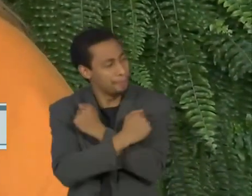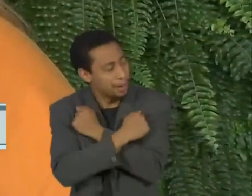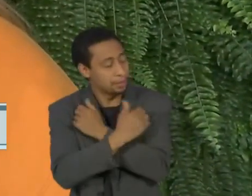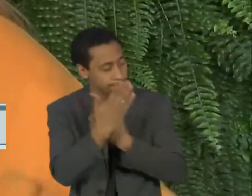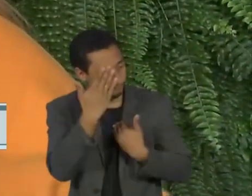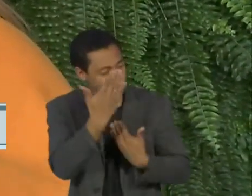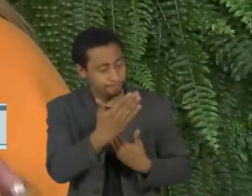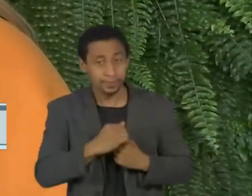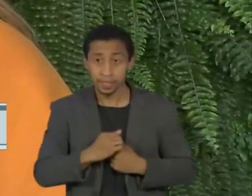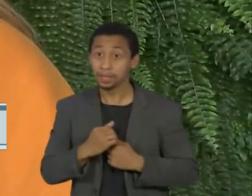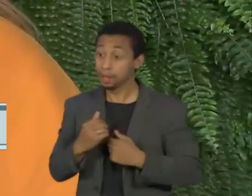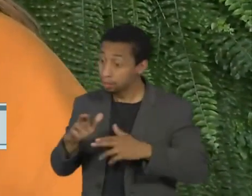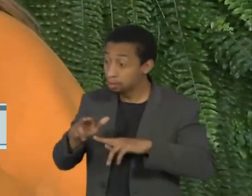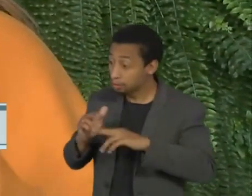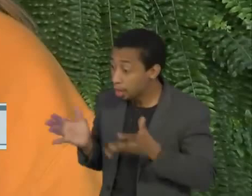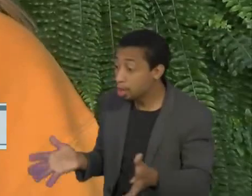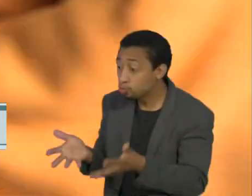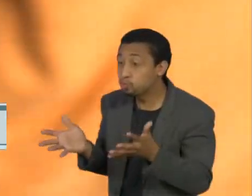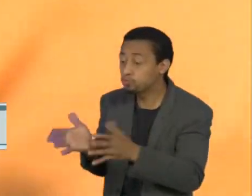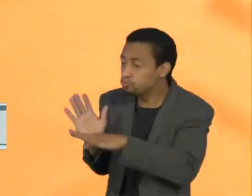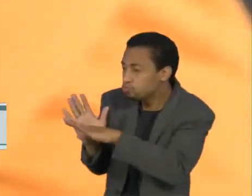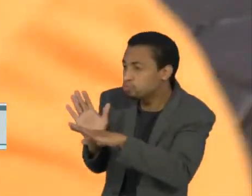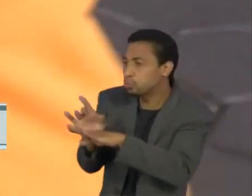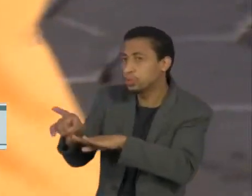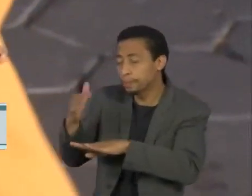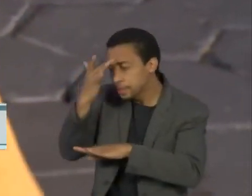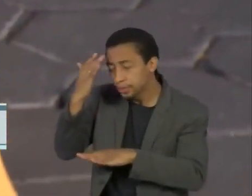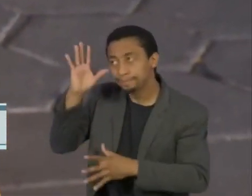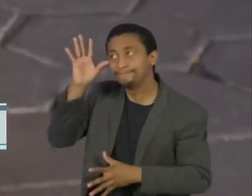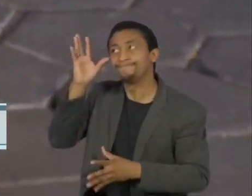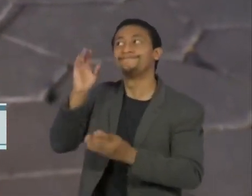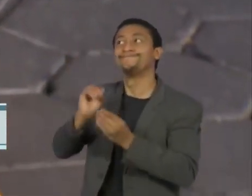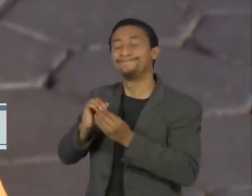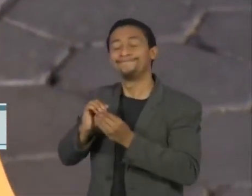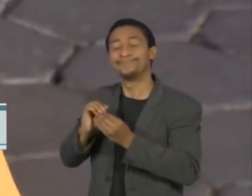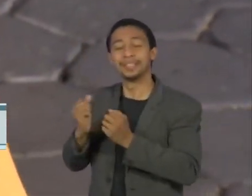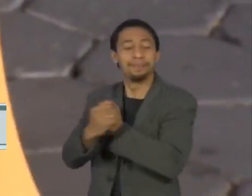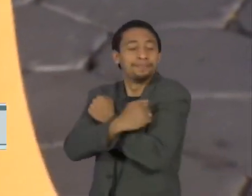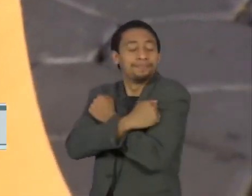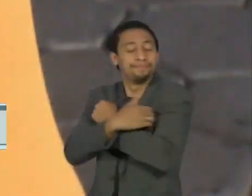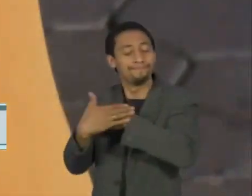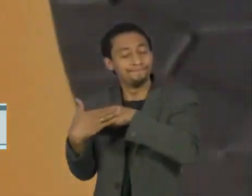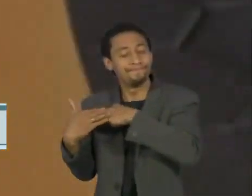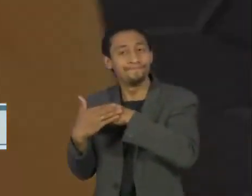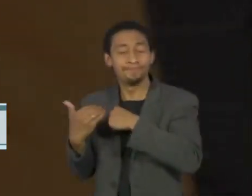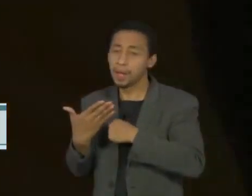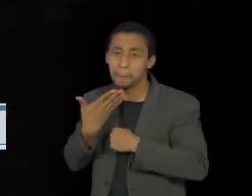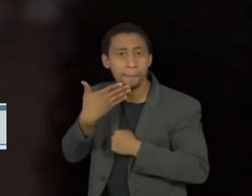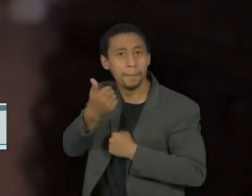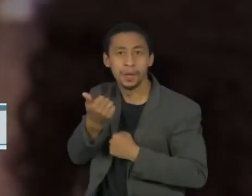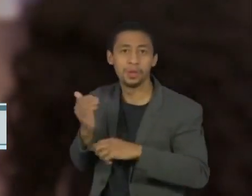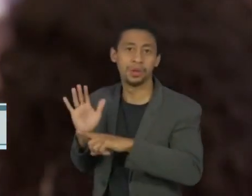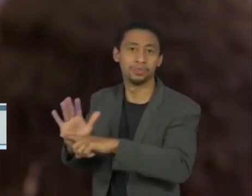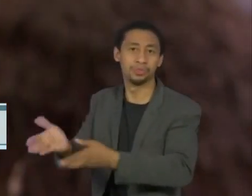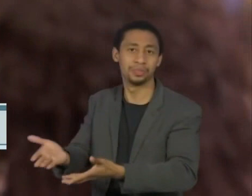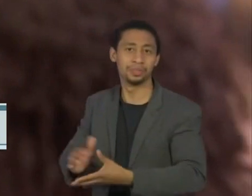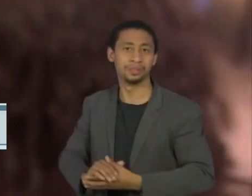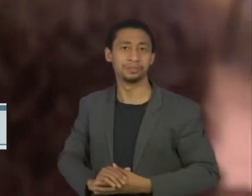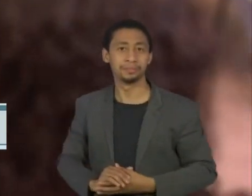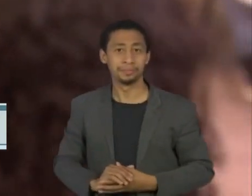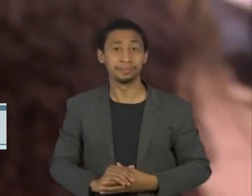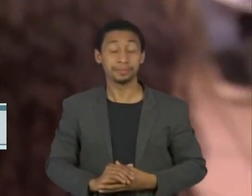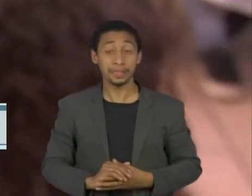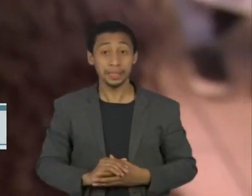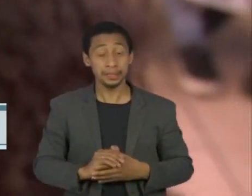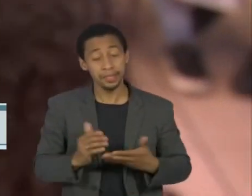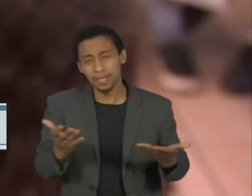ajudando a pessoa a ter uma outra percepção, um outro olhar para as coisas da vida dela. Essa é a melhor ajuda. E se